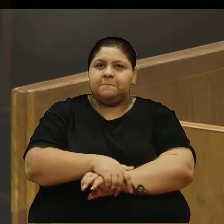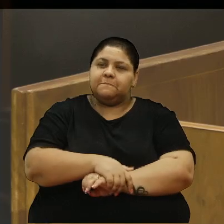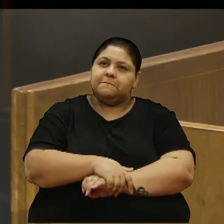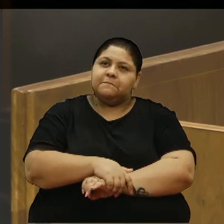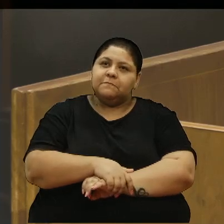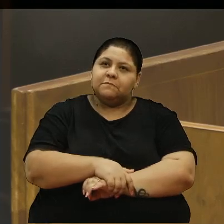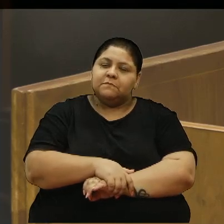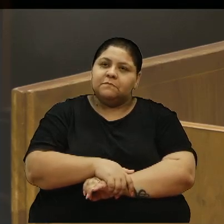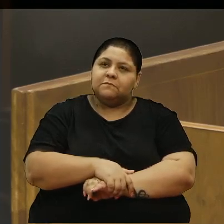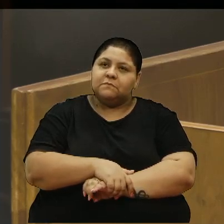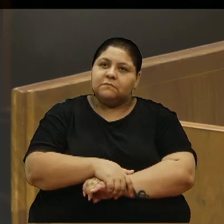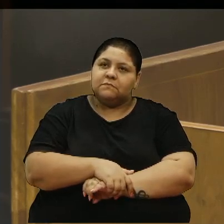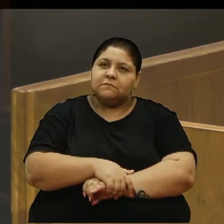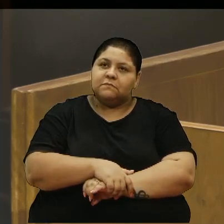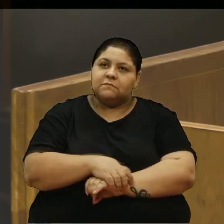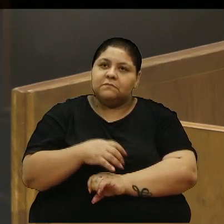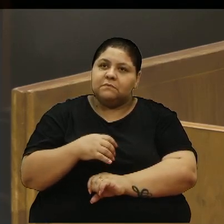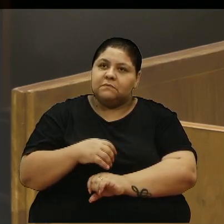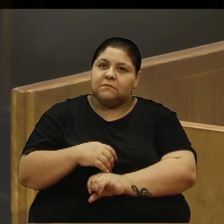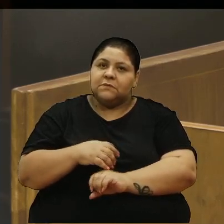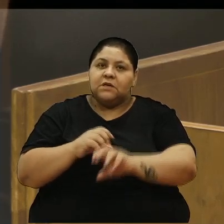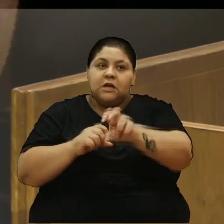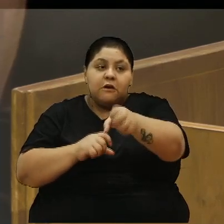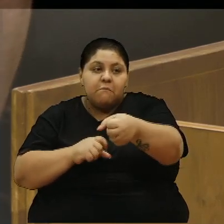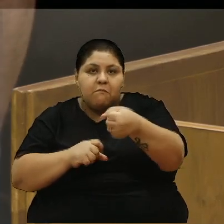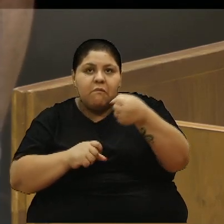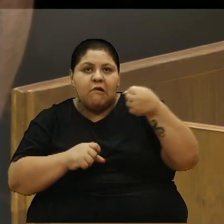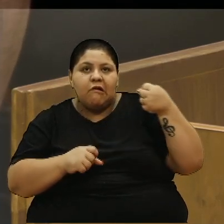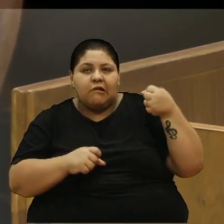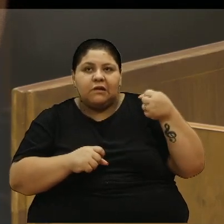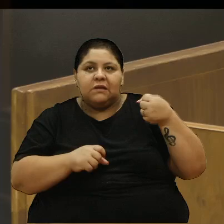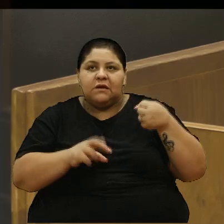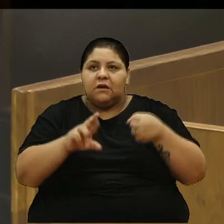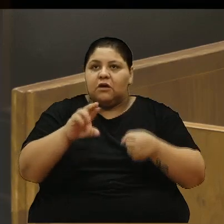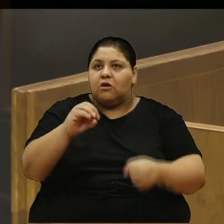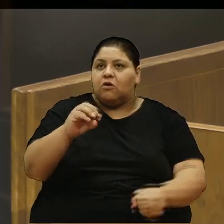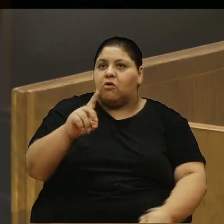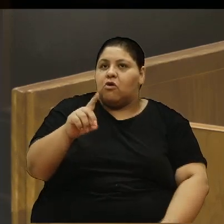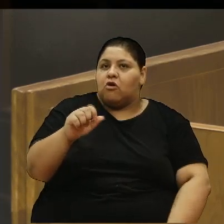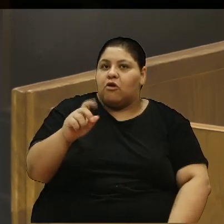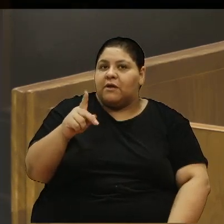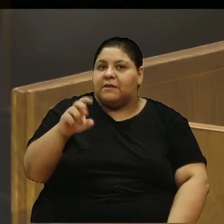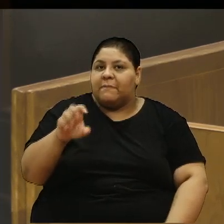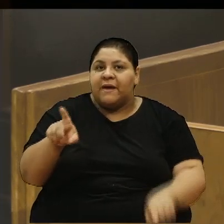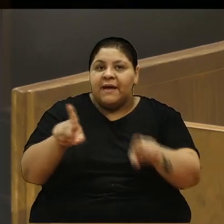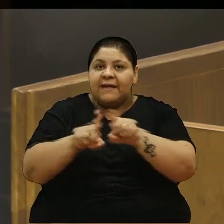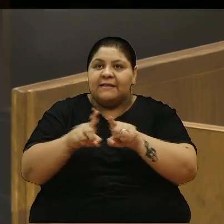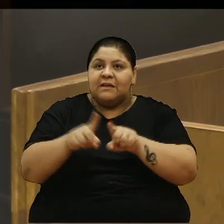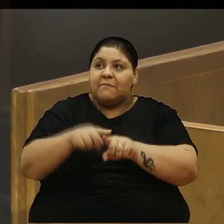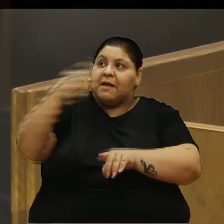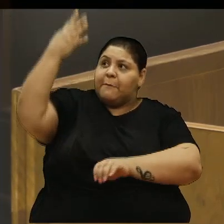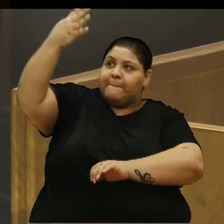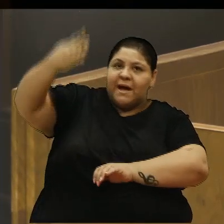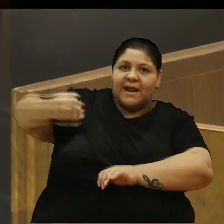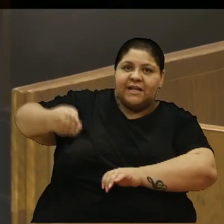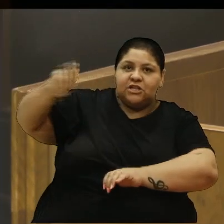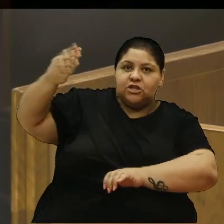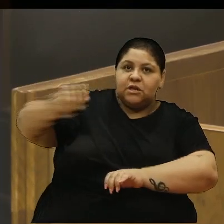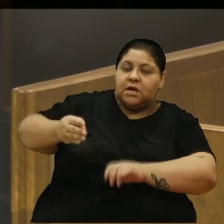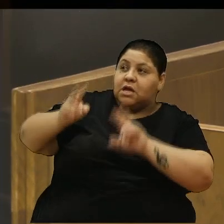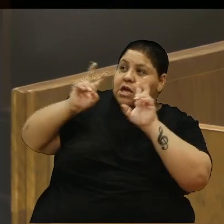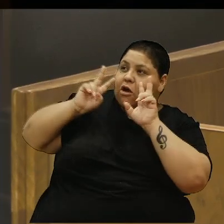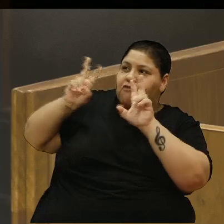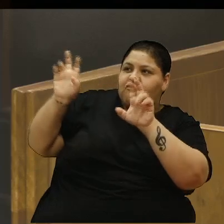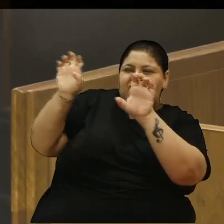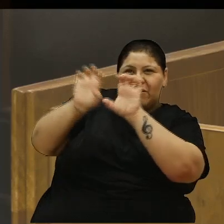vereadora. Em portas, rodapés e até em paredes. E eu visualizei uma estrutura